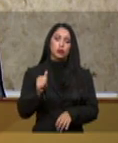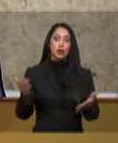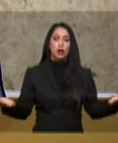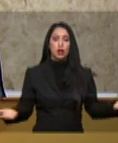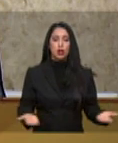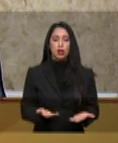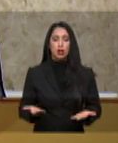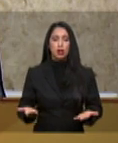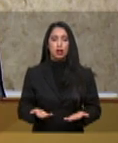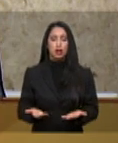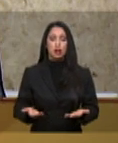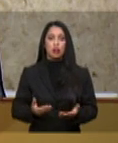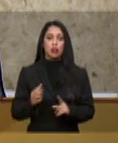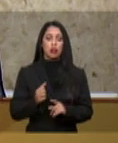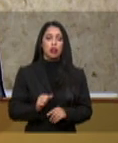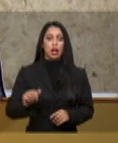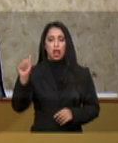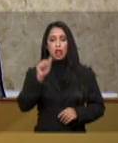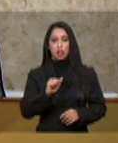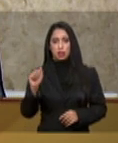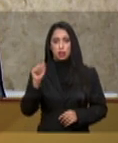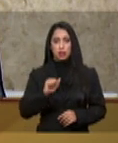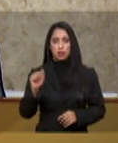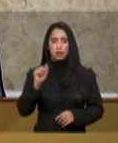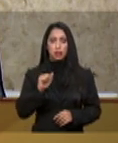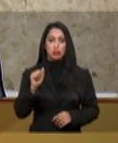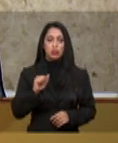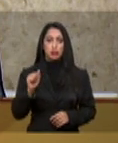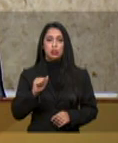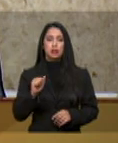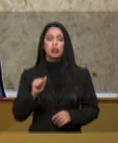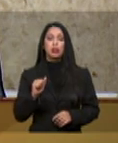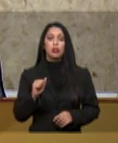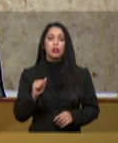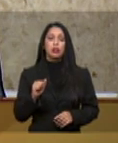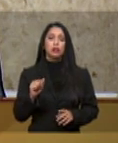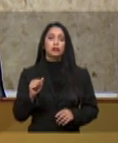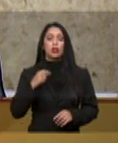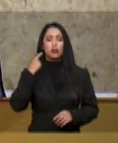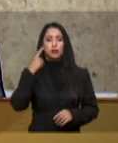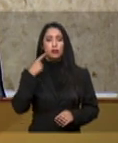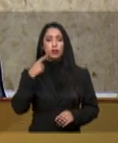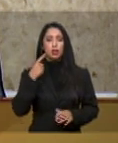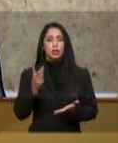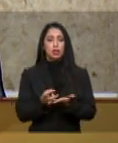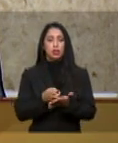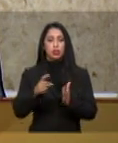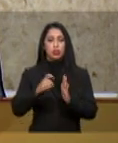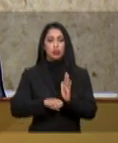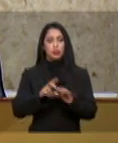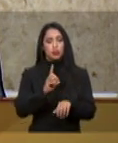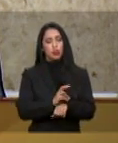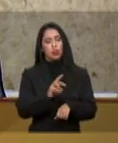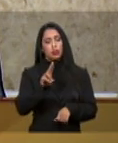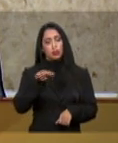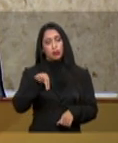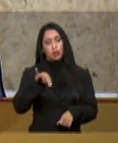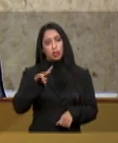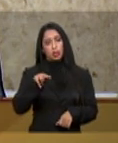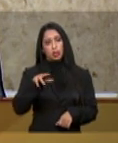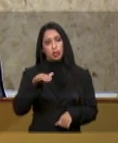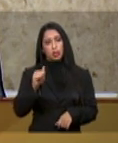Curia, Associação Brasileira de Advocacia Tributária, doutora Nina da Conceição Pencak,